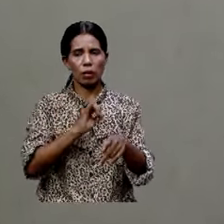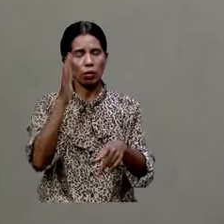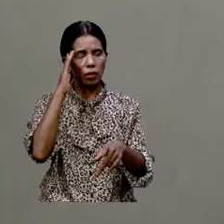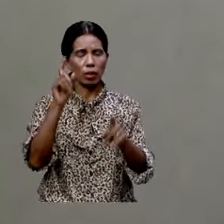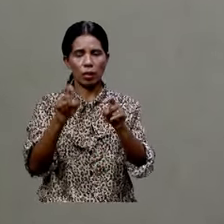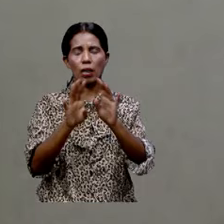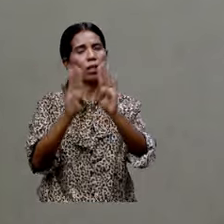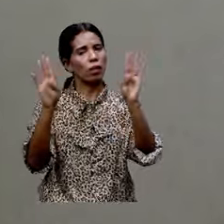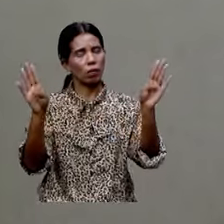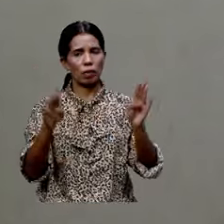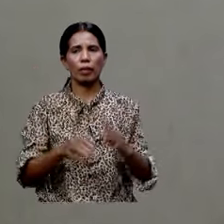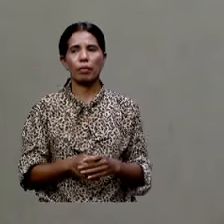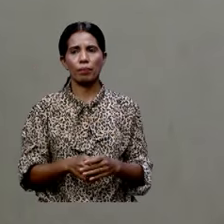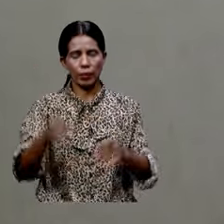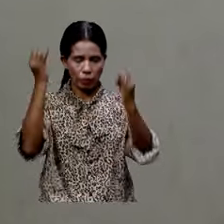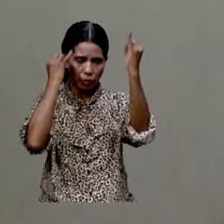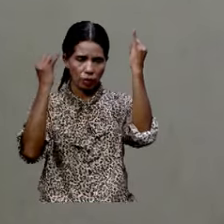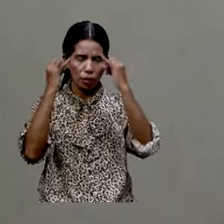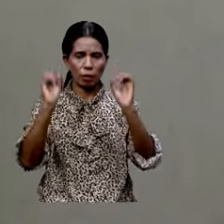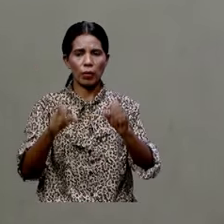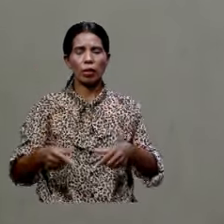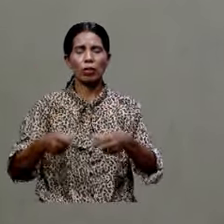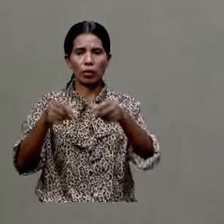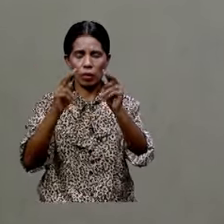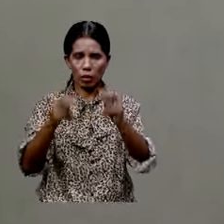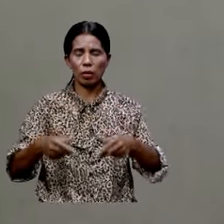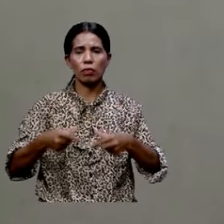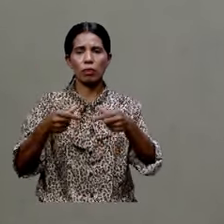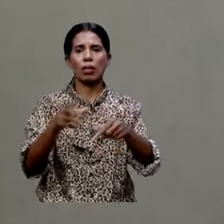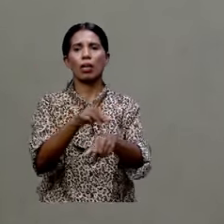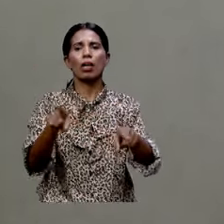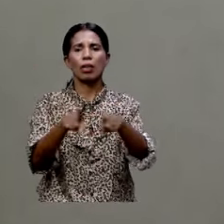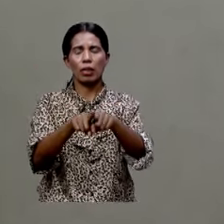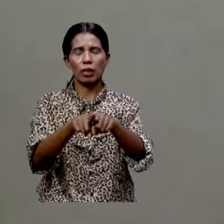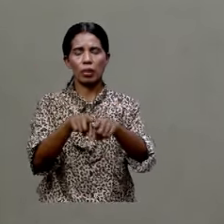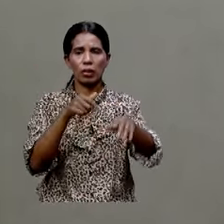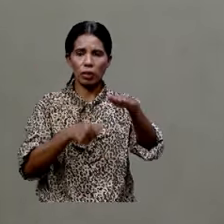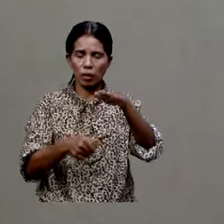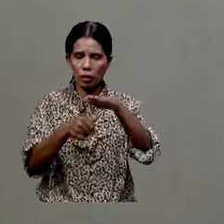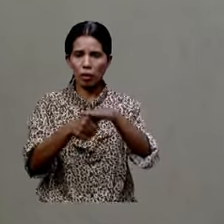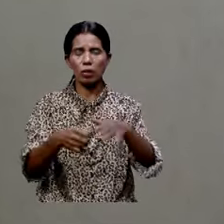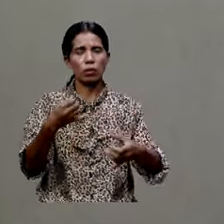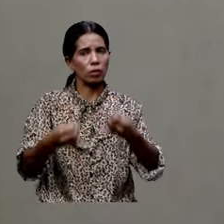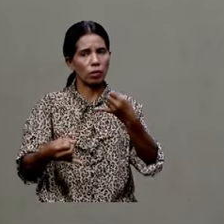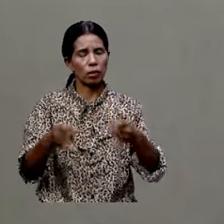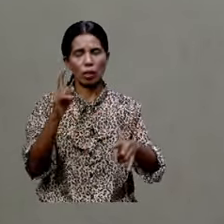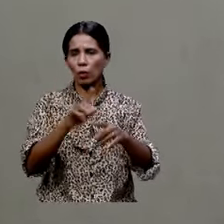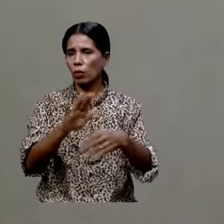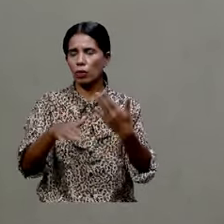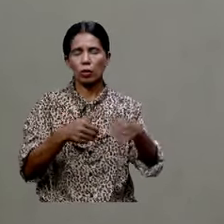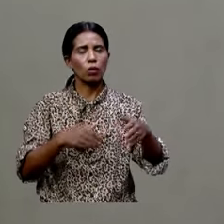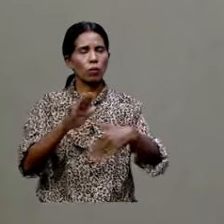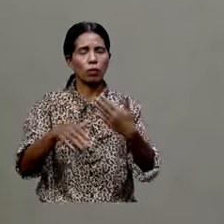coloque que informação não bem nem bela fone tem que fone não bem considerar nesse segredo de justiça nisso, mas lá bela bota todo o segredo de